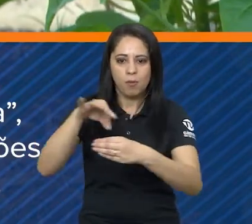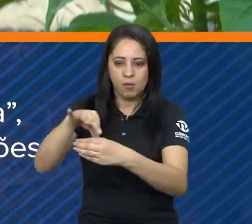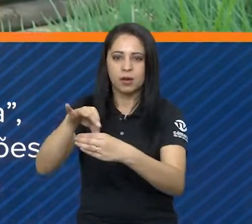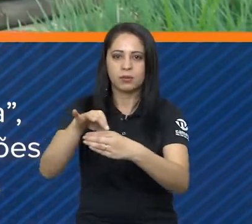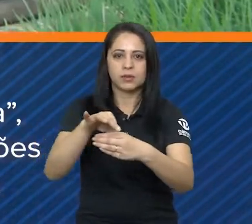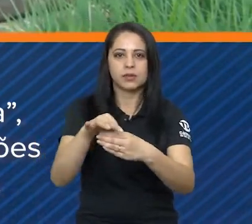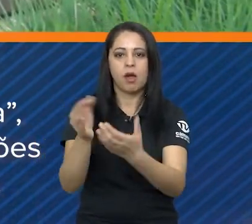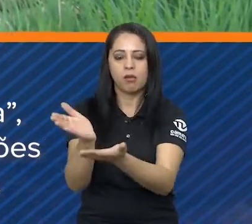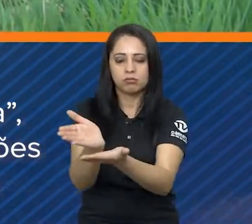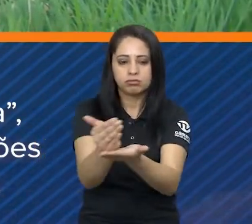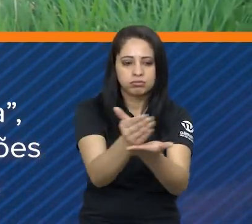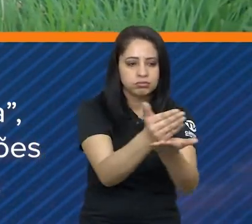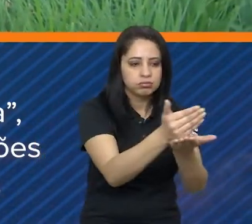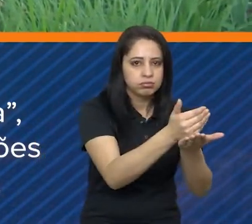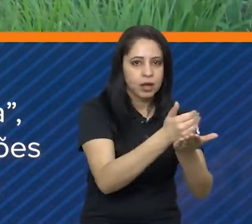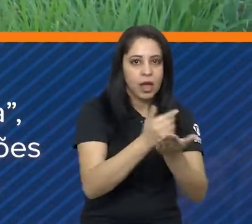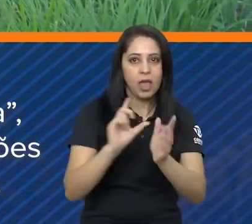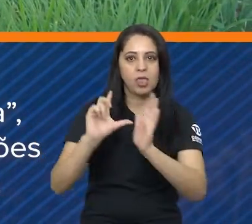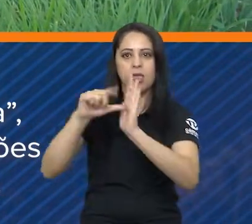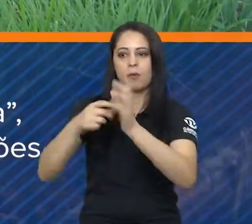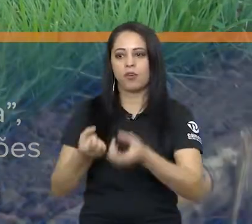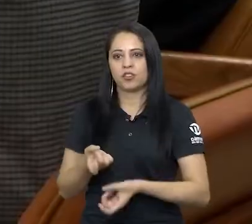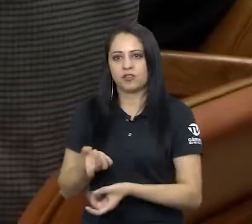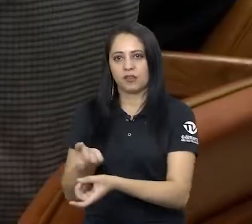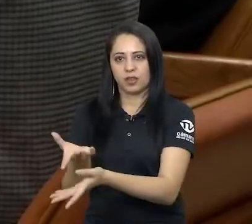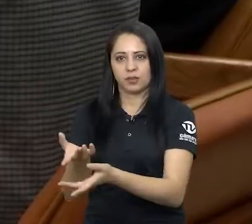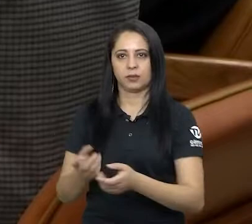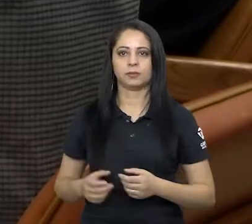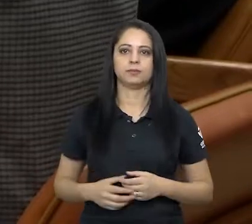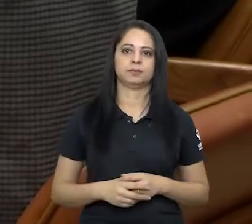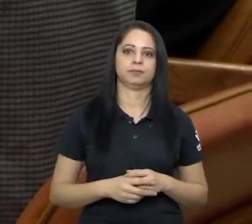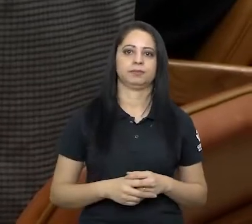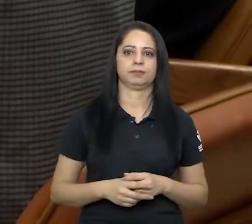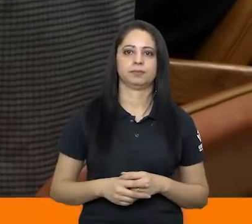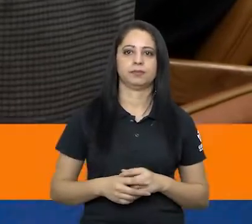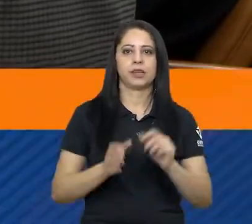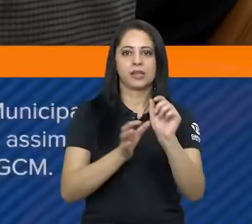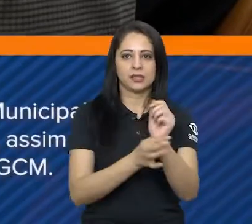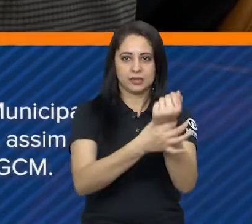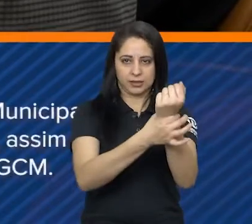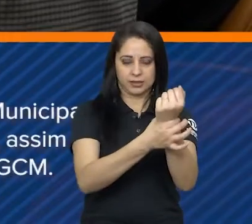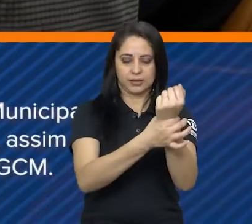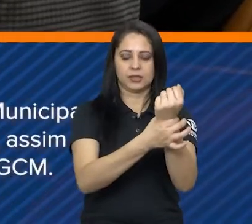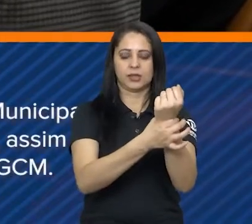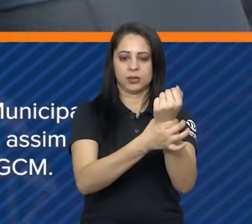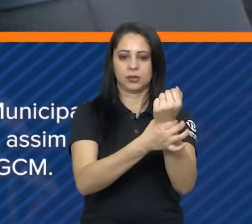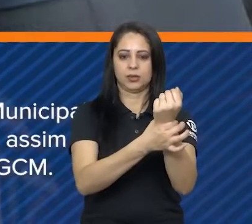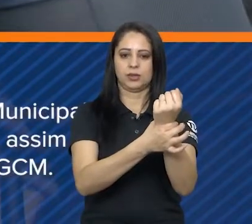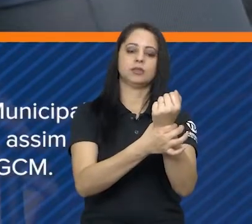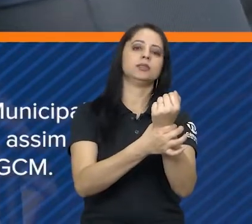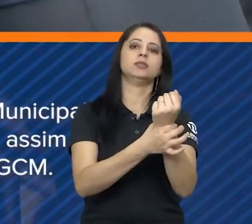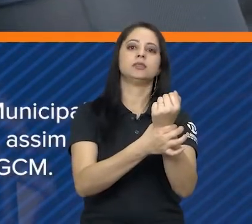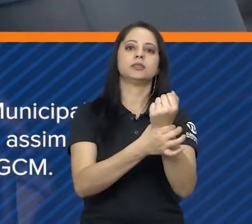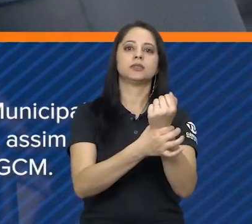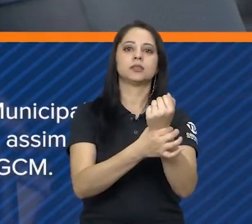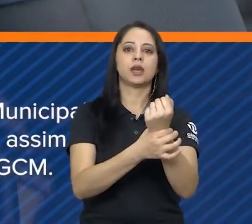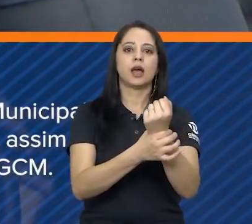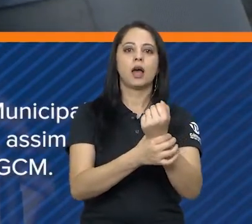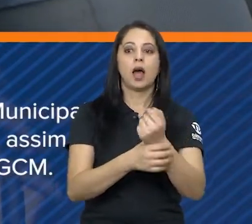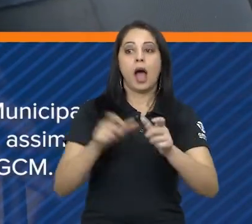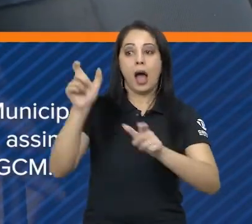e vegetais para o cultivo de hortas orgânicas. E na área de segurança, foram aprovados o projeto que autoriza o